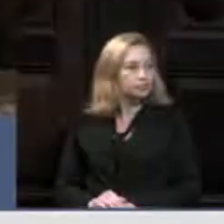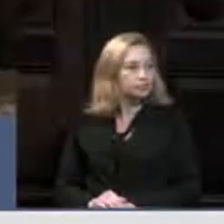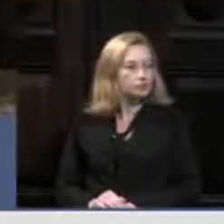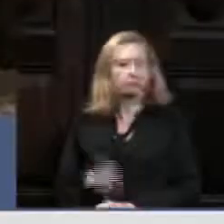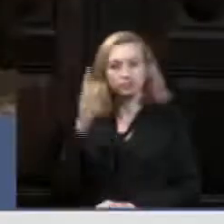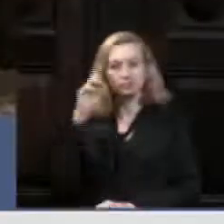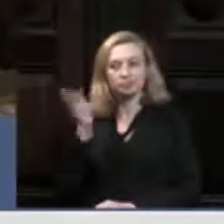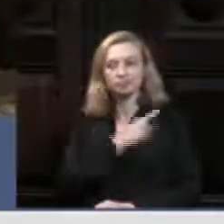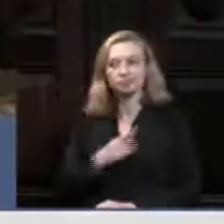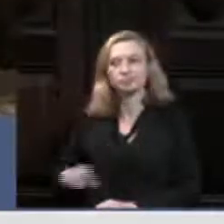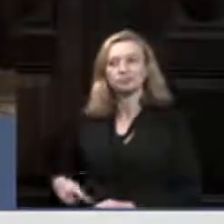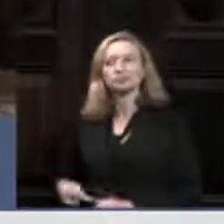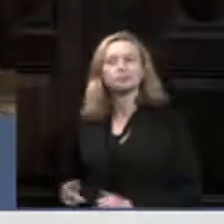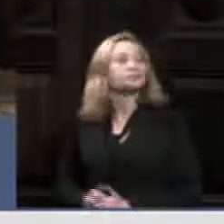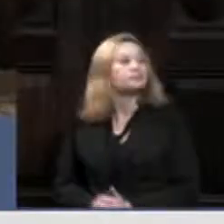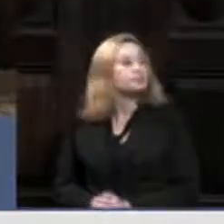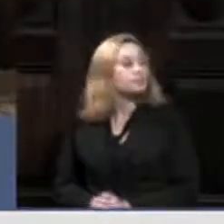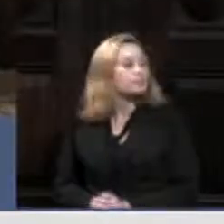Senhor presidente